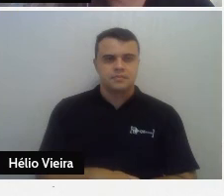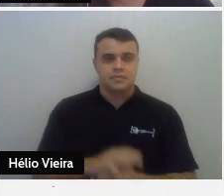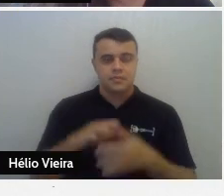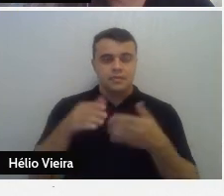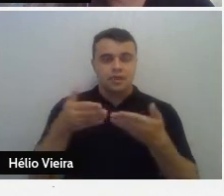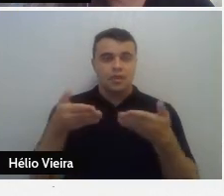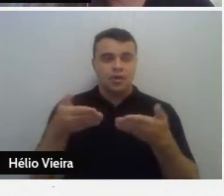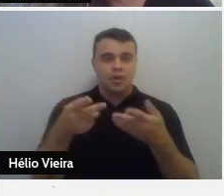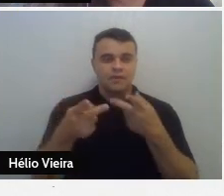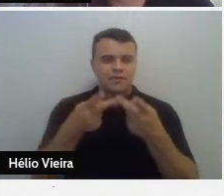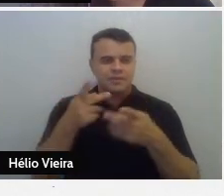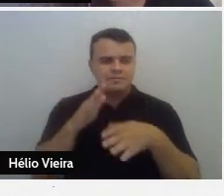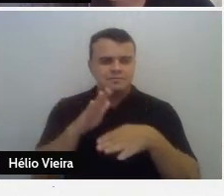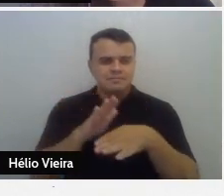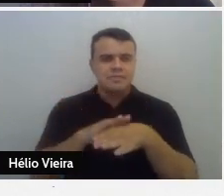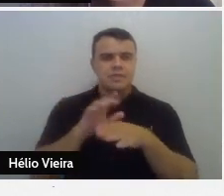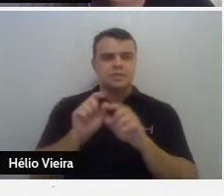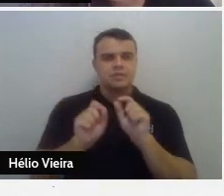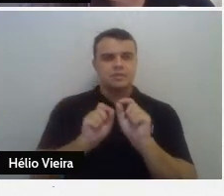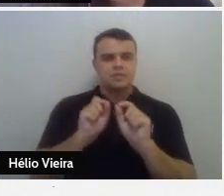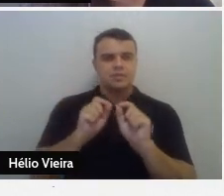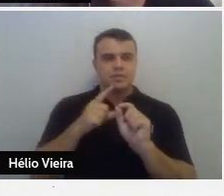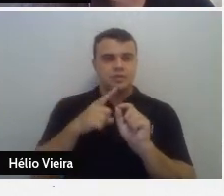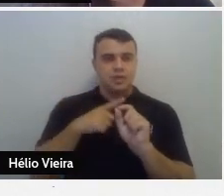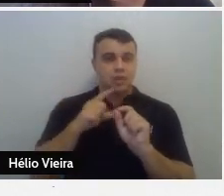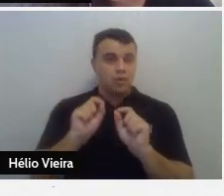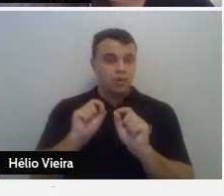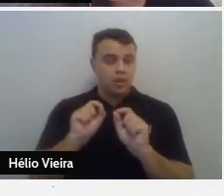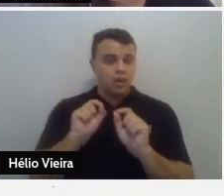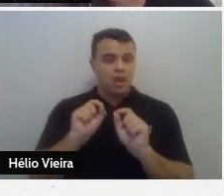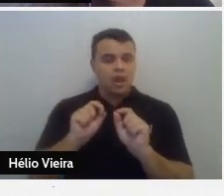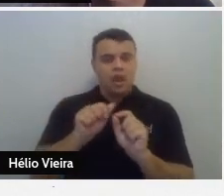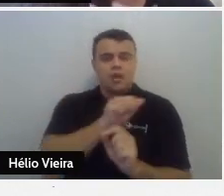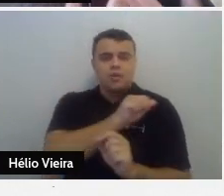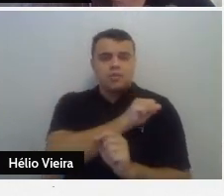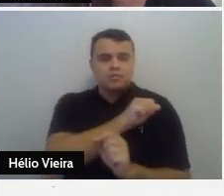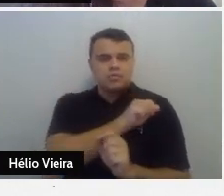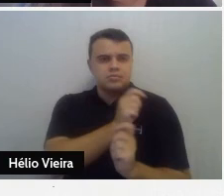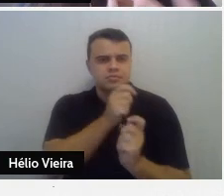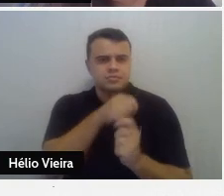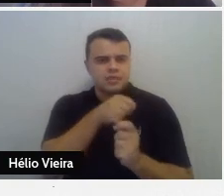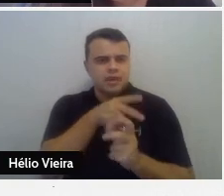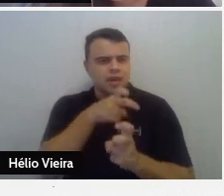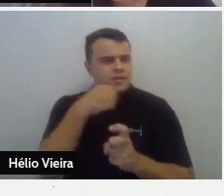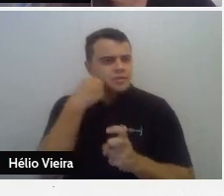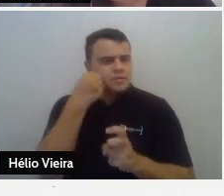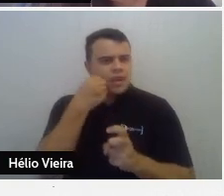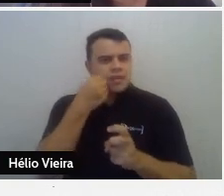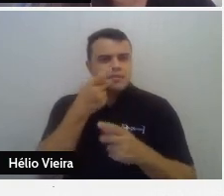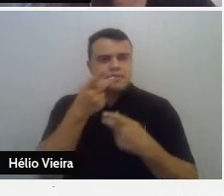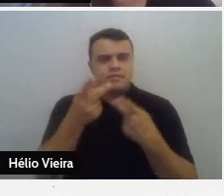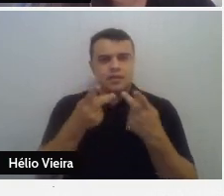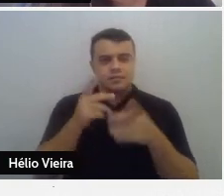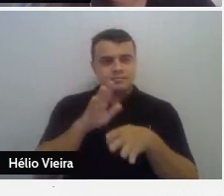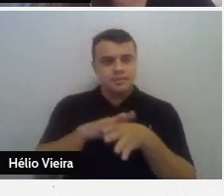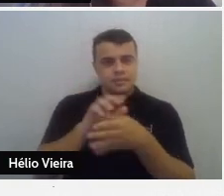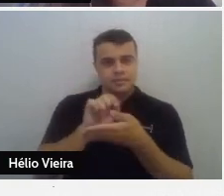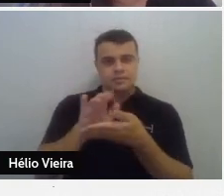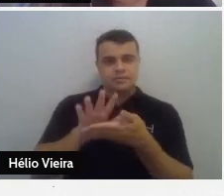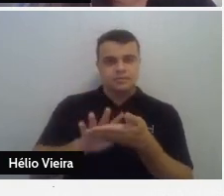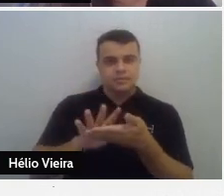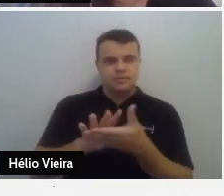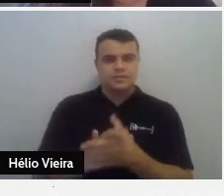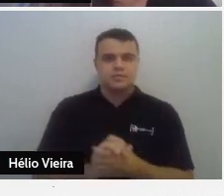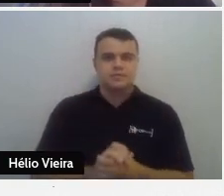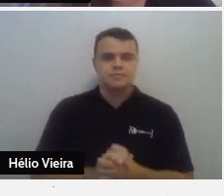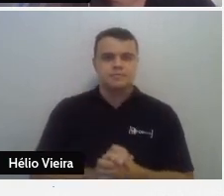Trazer o máximo do que os alunos têm de bagagem para atrair eles nas atividades.